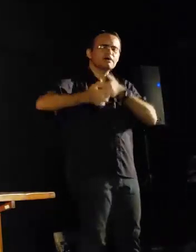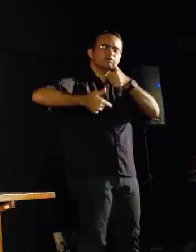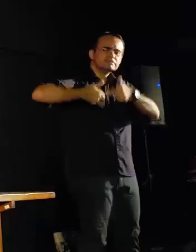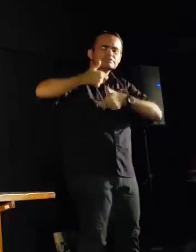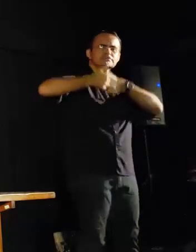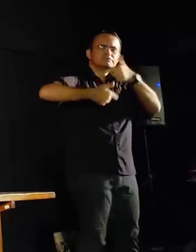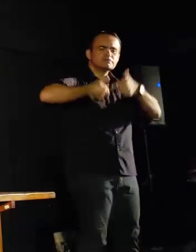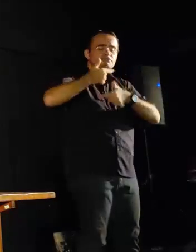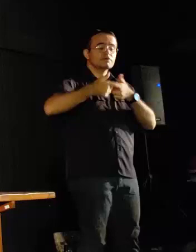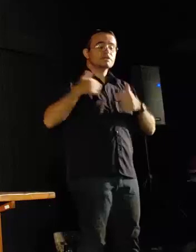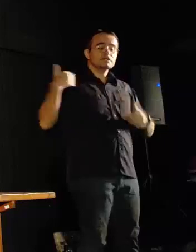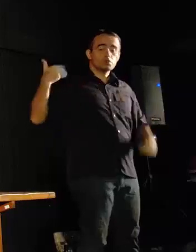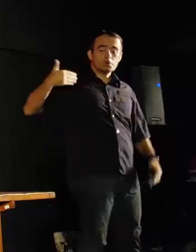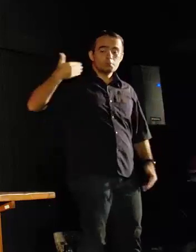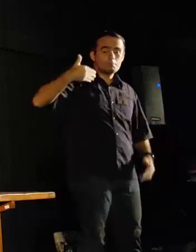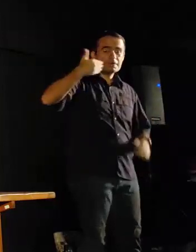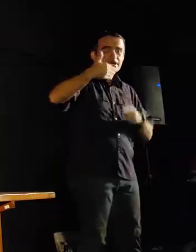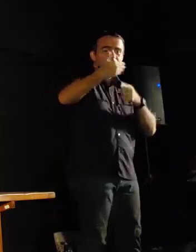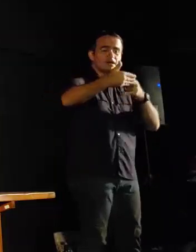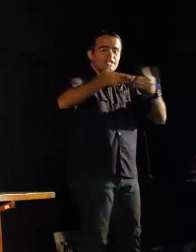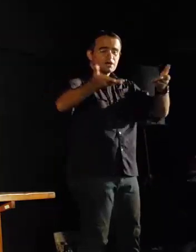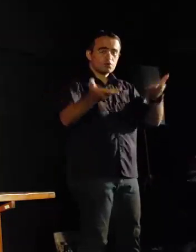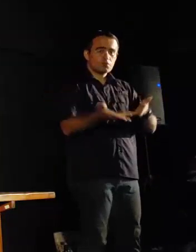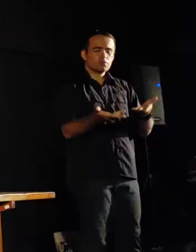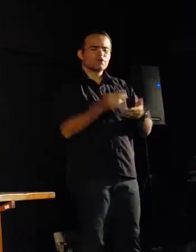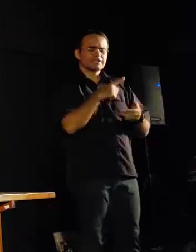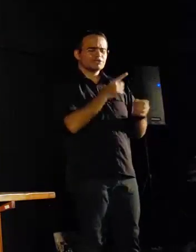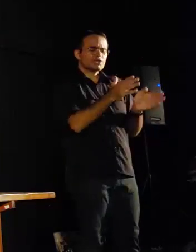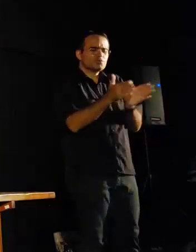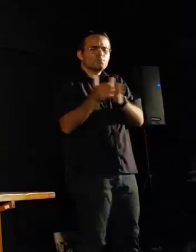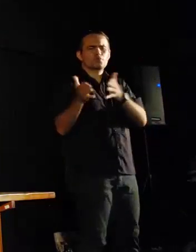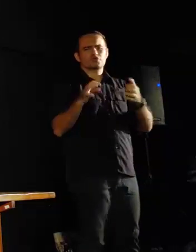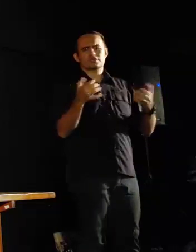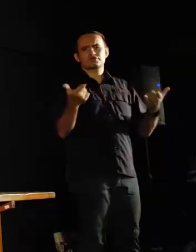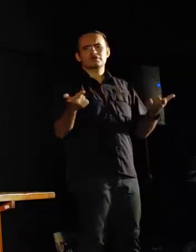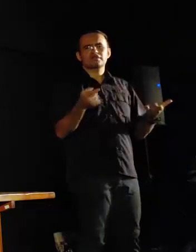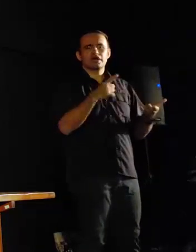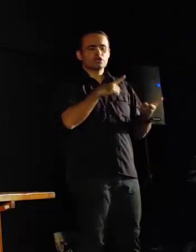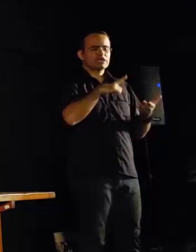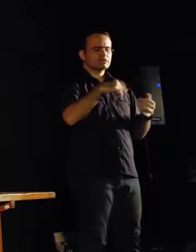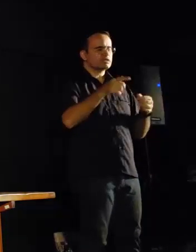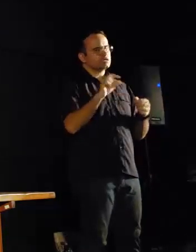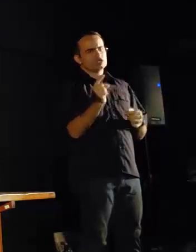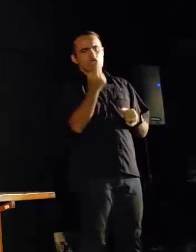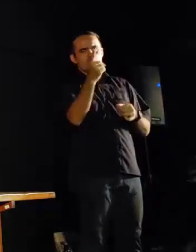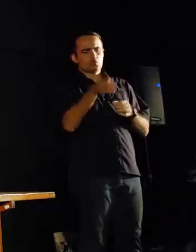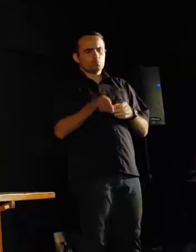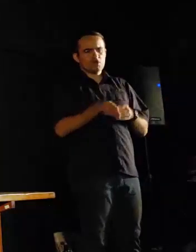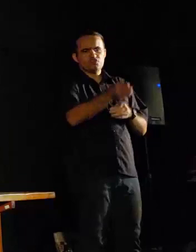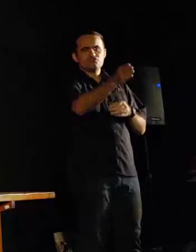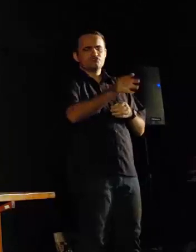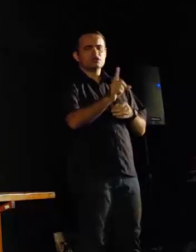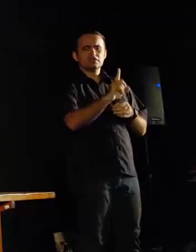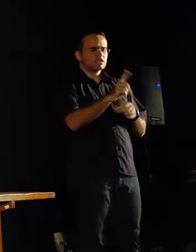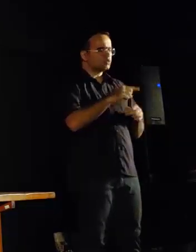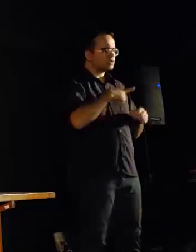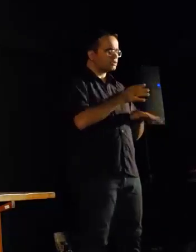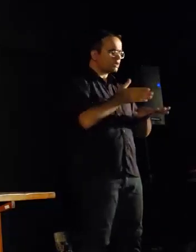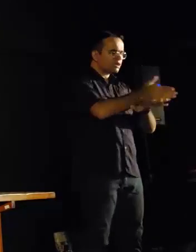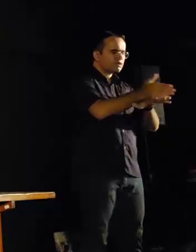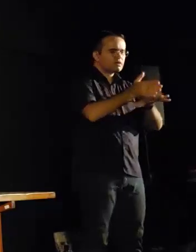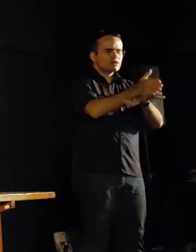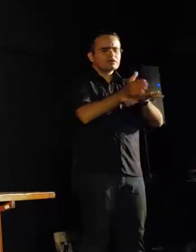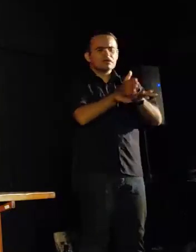chegar nessa situação atual, você tem todo um processo, né, em várias frentes, e uma delas é exatamente